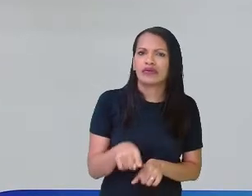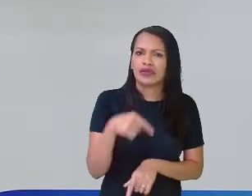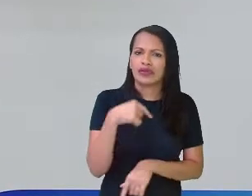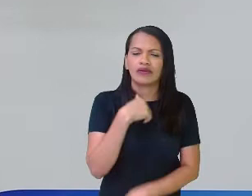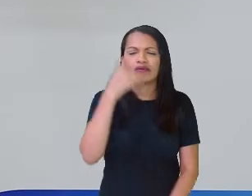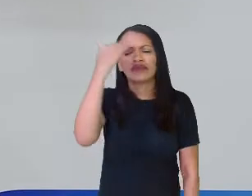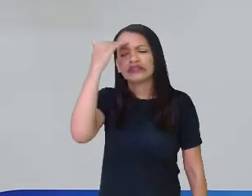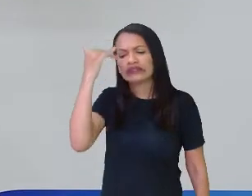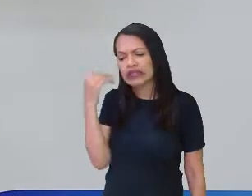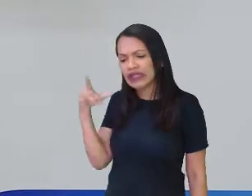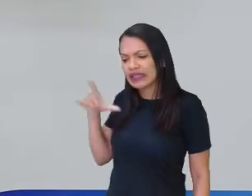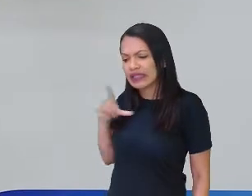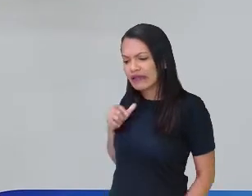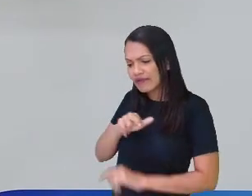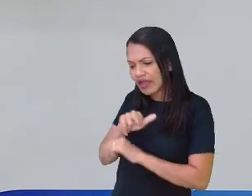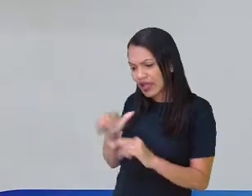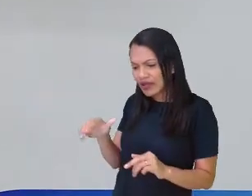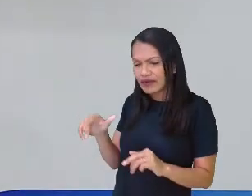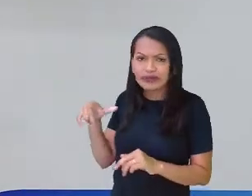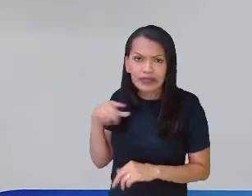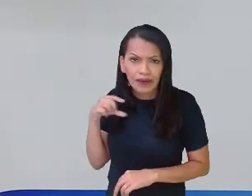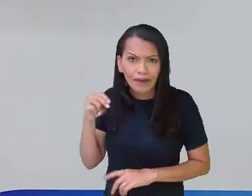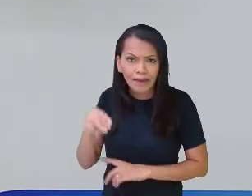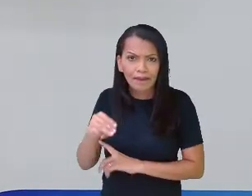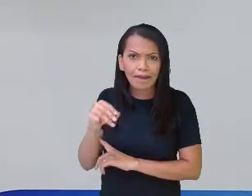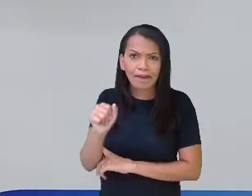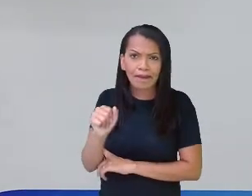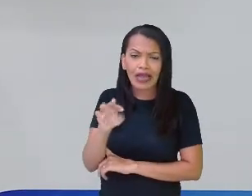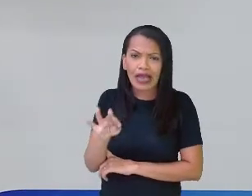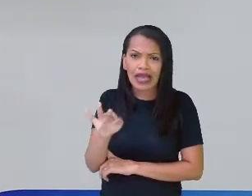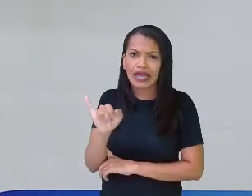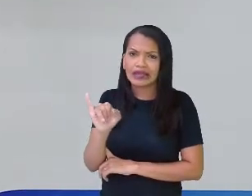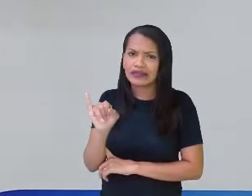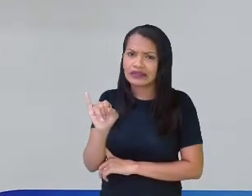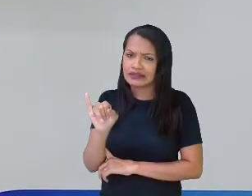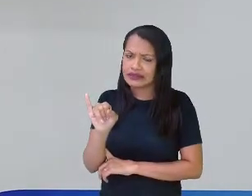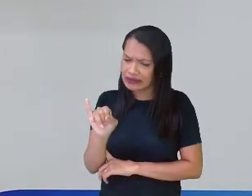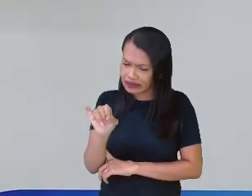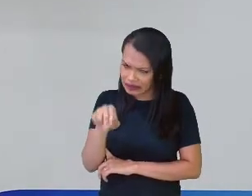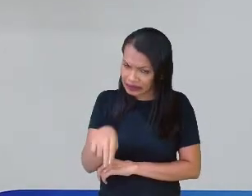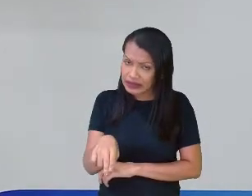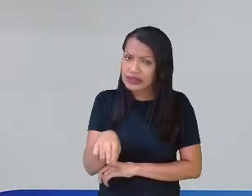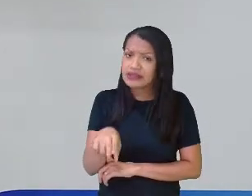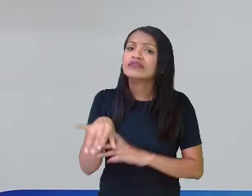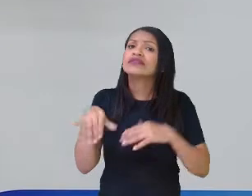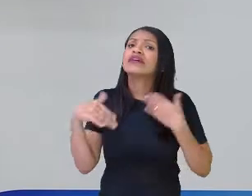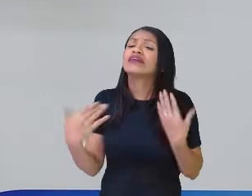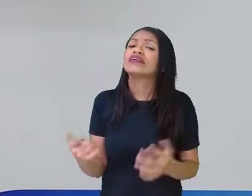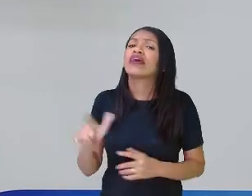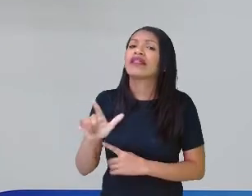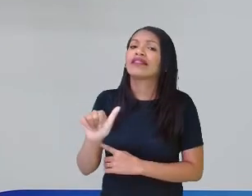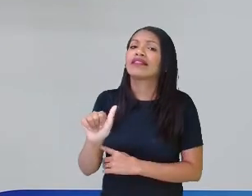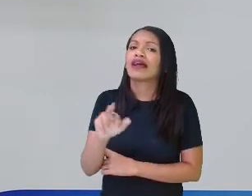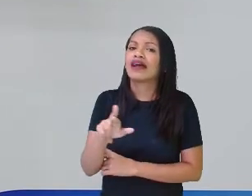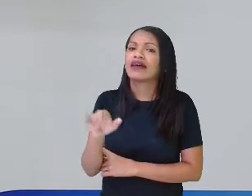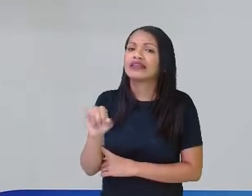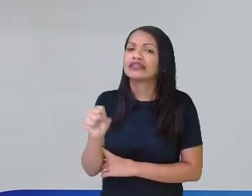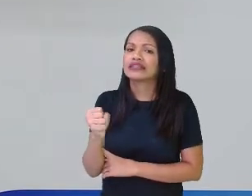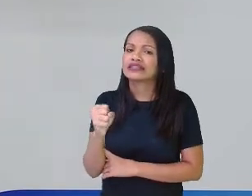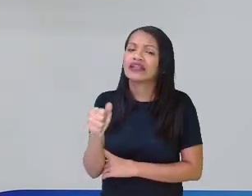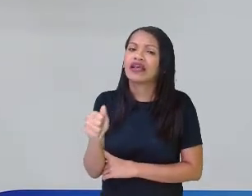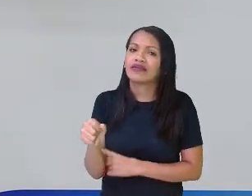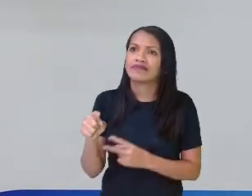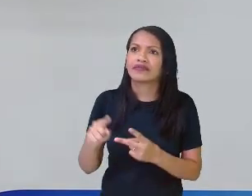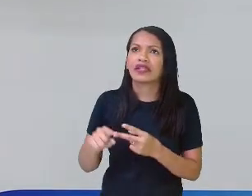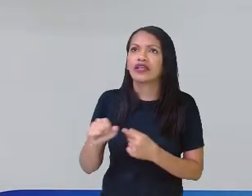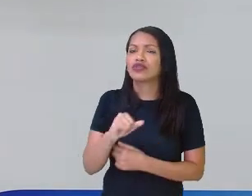sei que existem vários outros. Será que Martim está por aí? Martim me deixou hoje? Não. Cadê Larissa? Cadê Juliana?